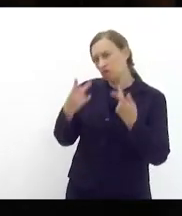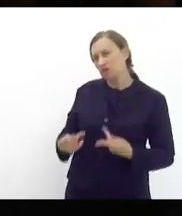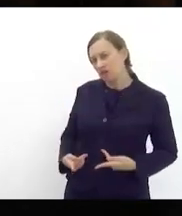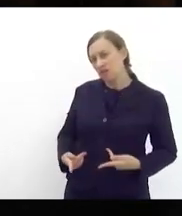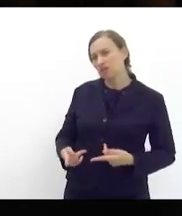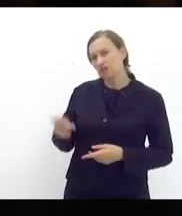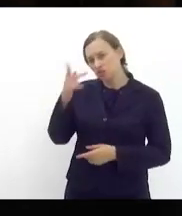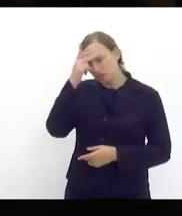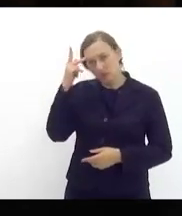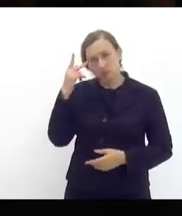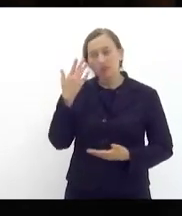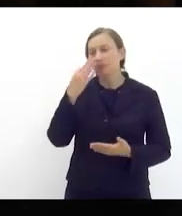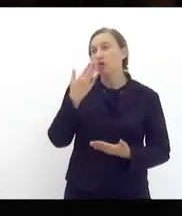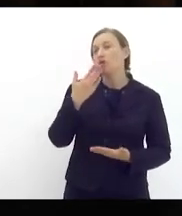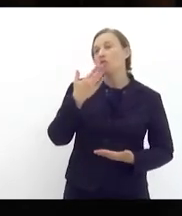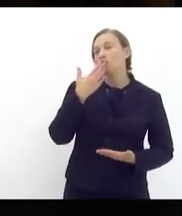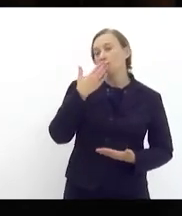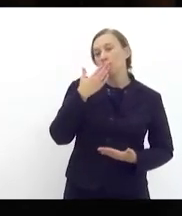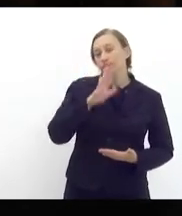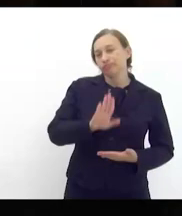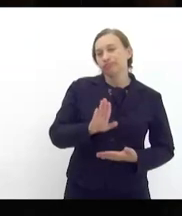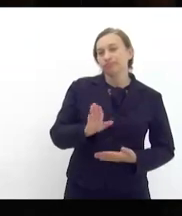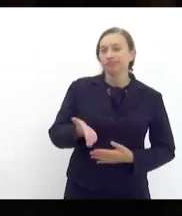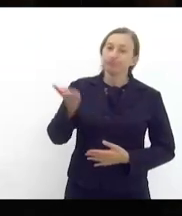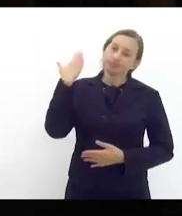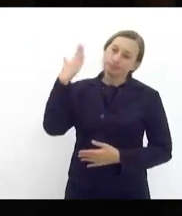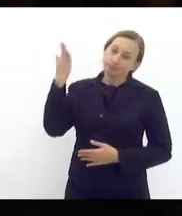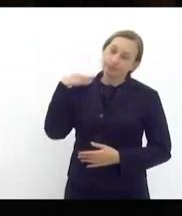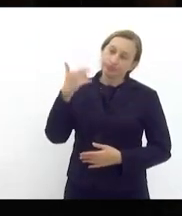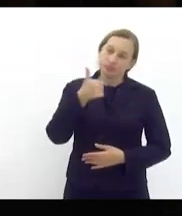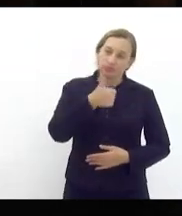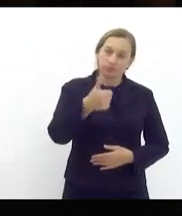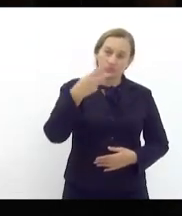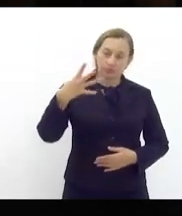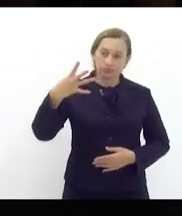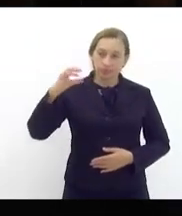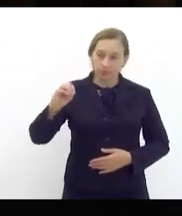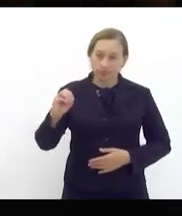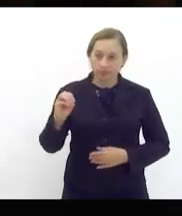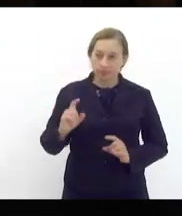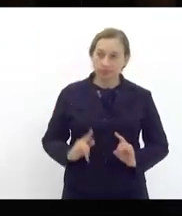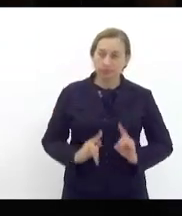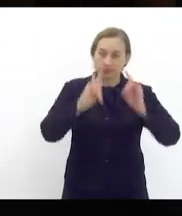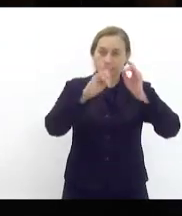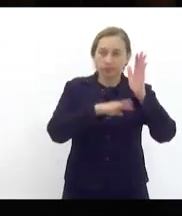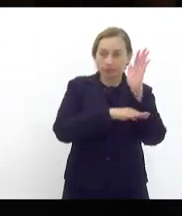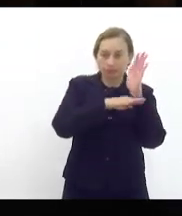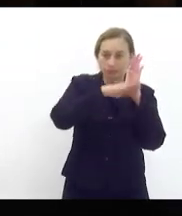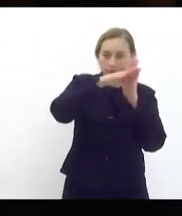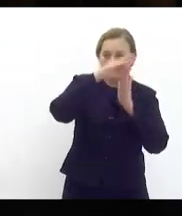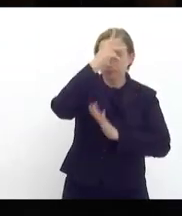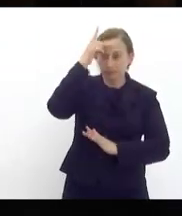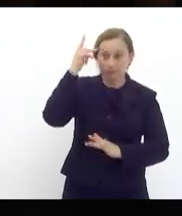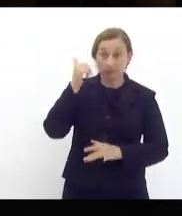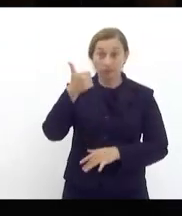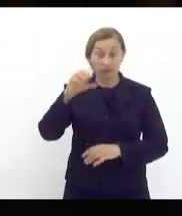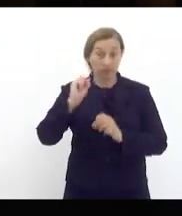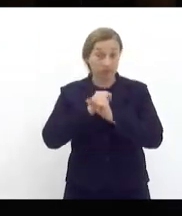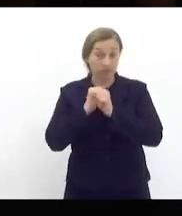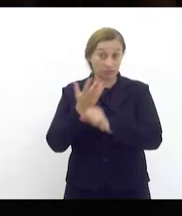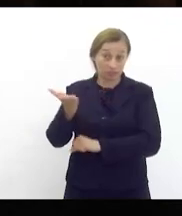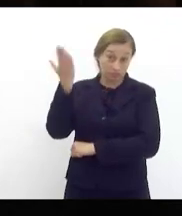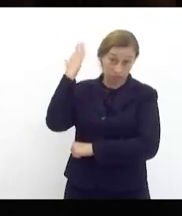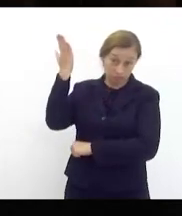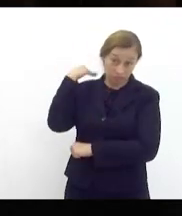prometidas, lá atrás, 140 apartamentos para alocar essas pessoas. Isso há 10 anos atrás.